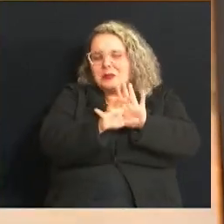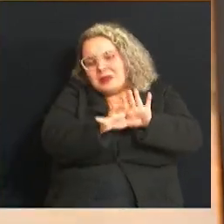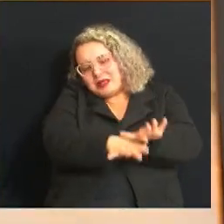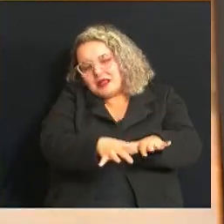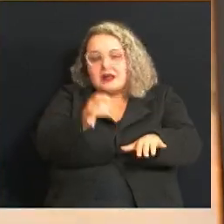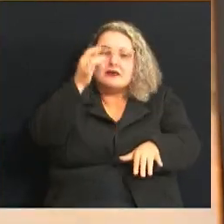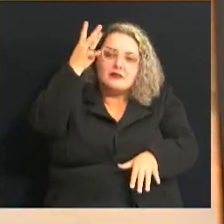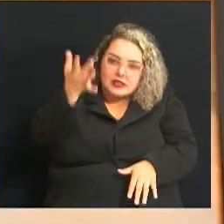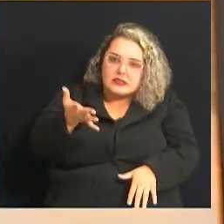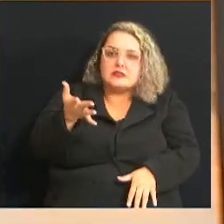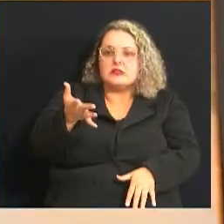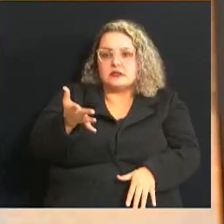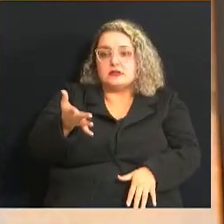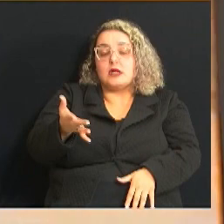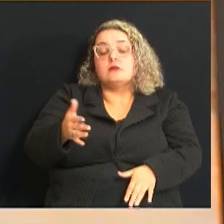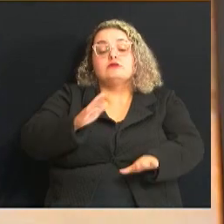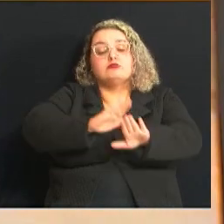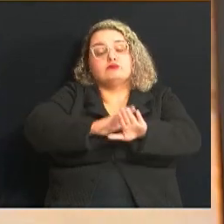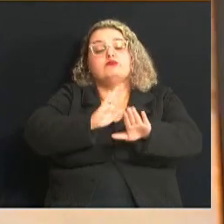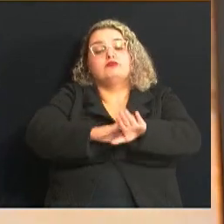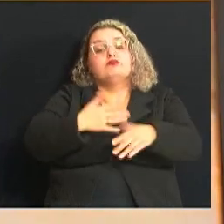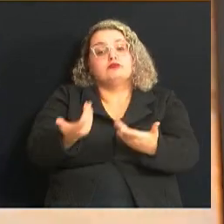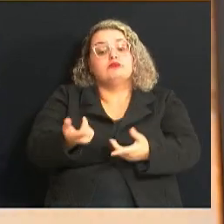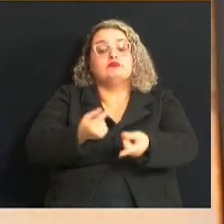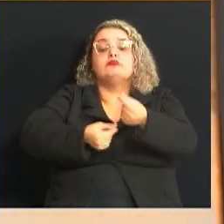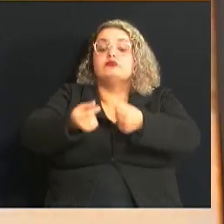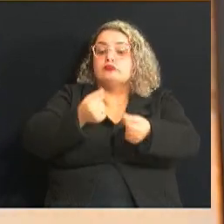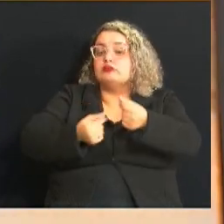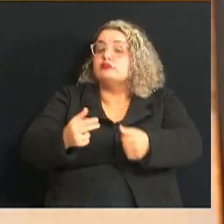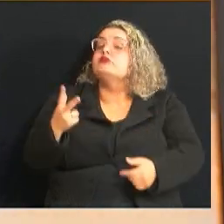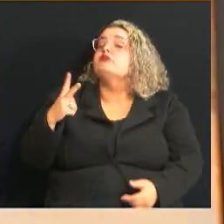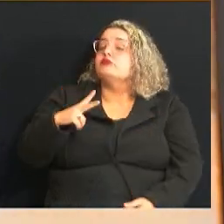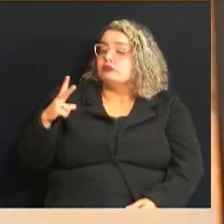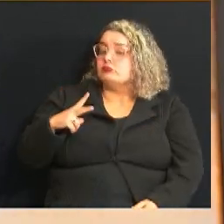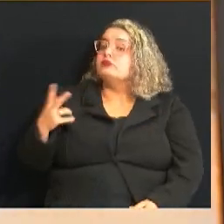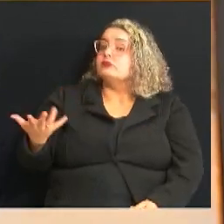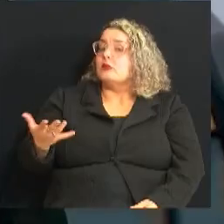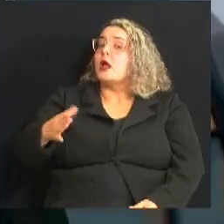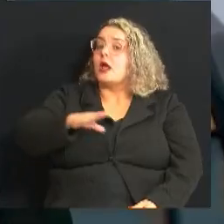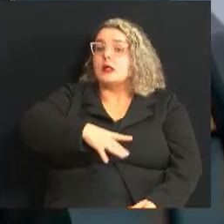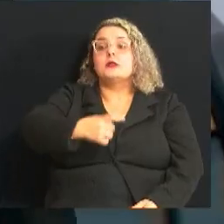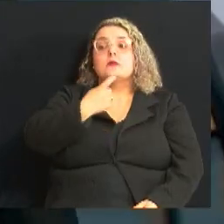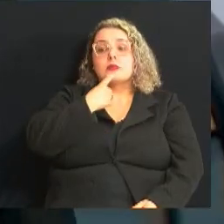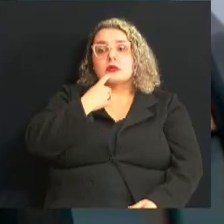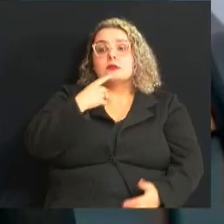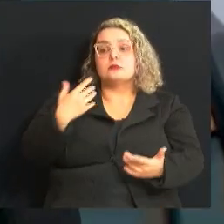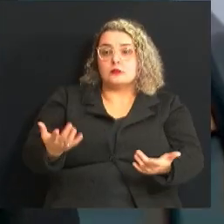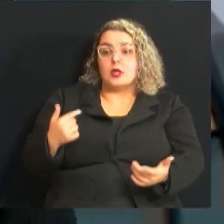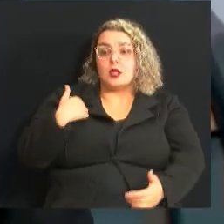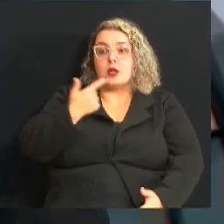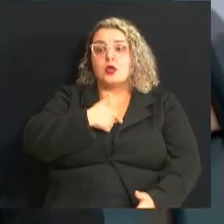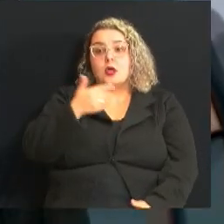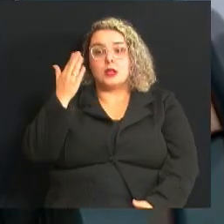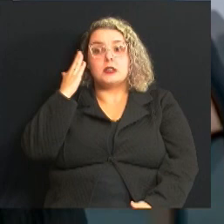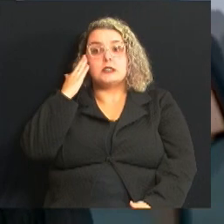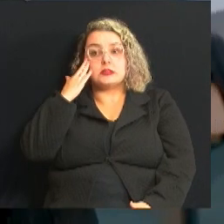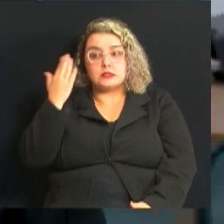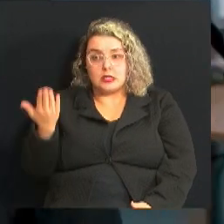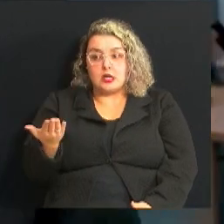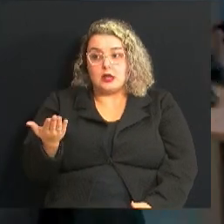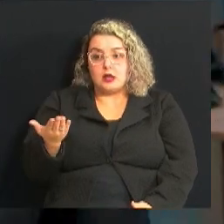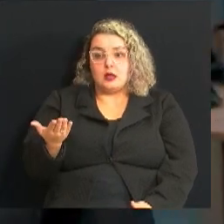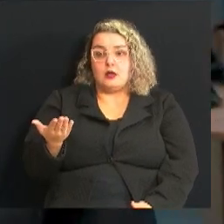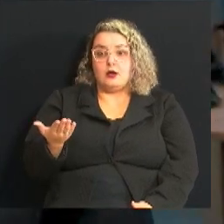o exercício da atividade econômica privada em Campinas. Então a gente sabe que